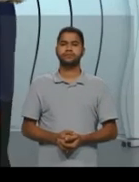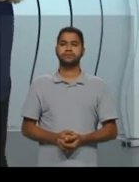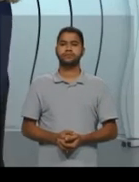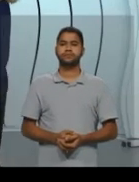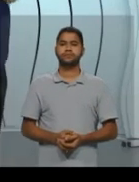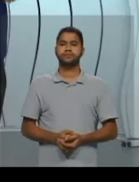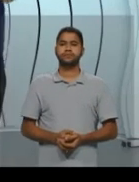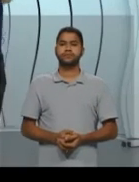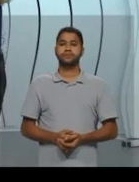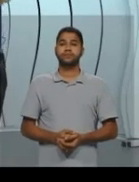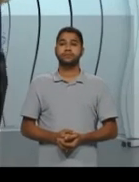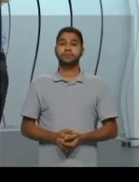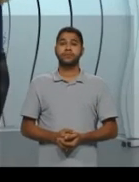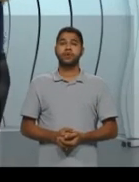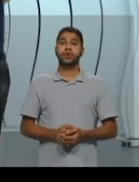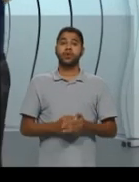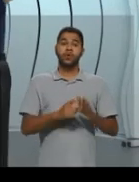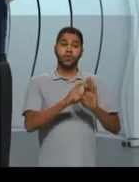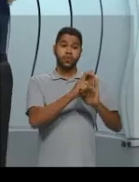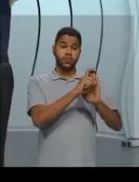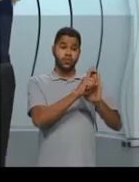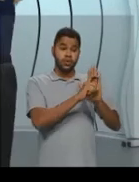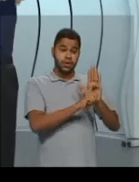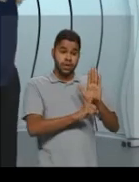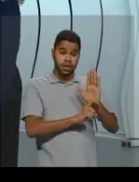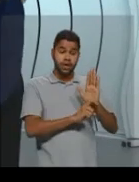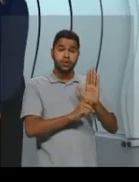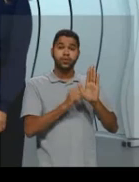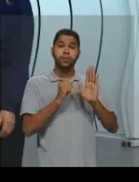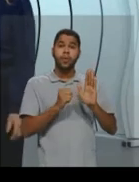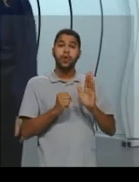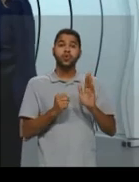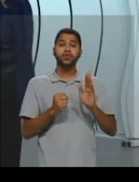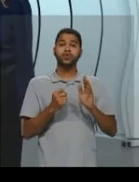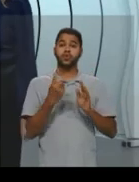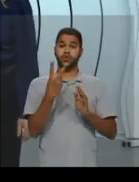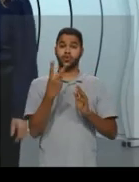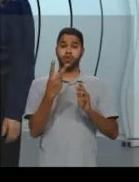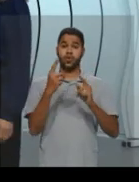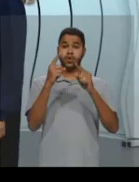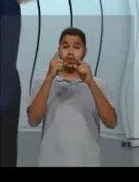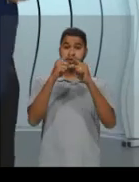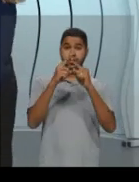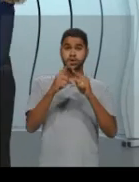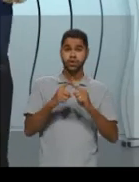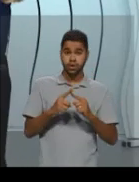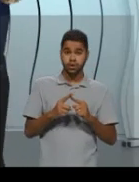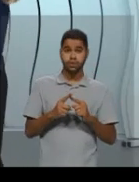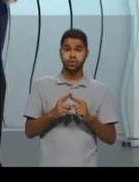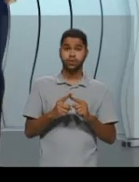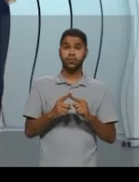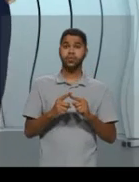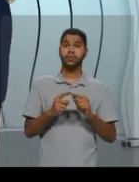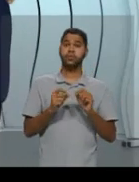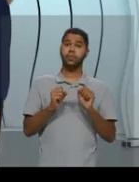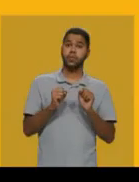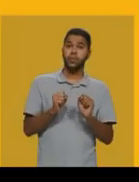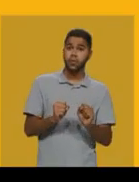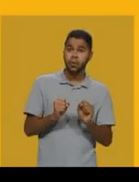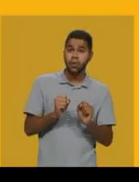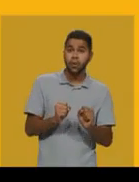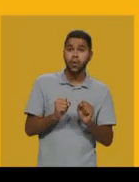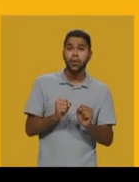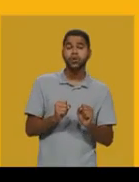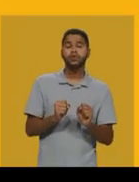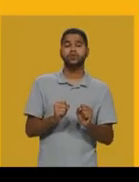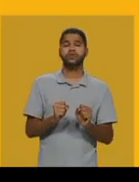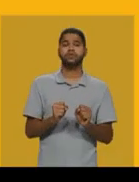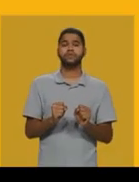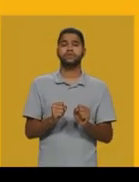Então, um texto pode ter dois tipos de informações implícitas. Ela pode ter